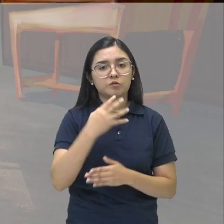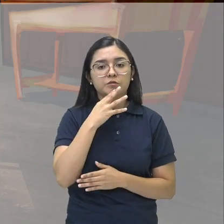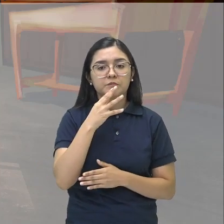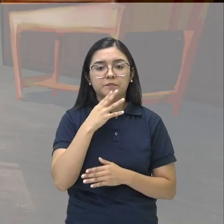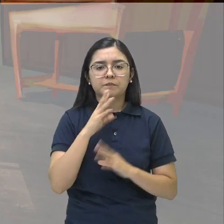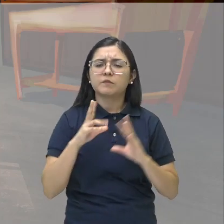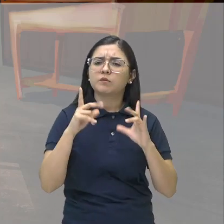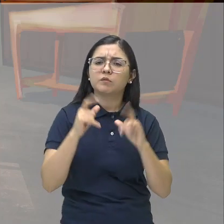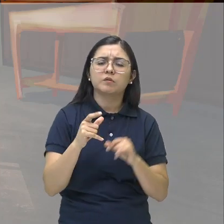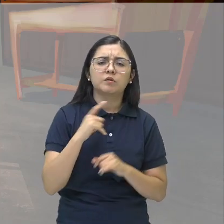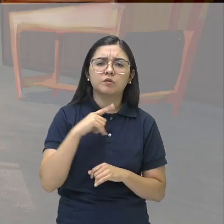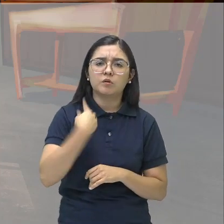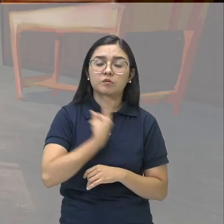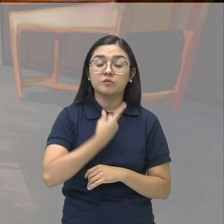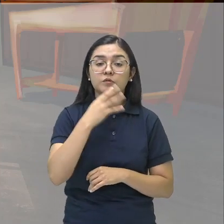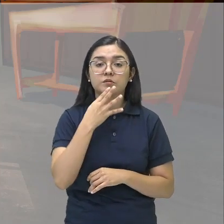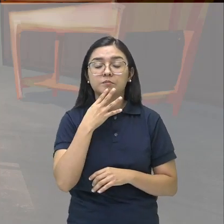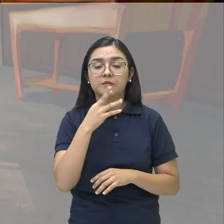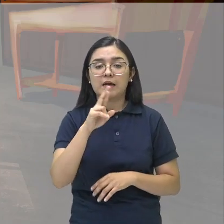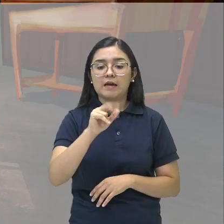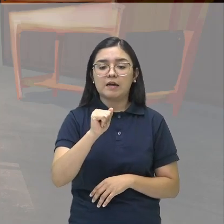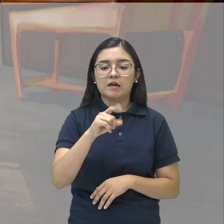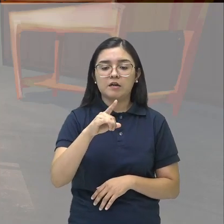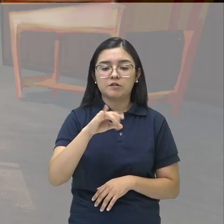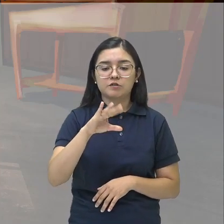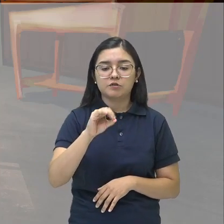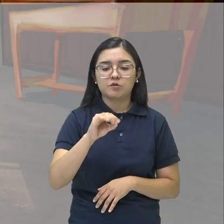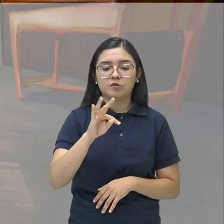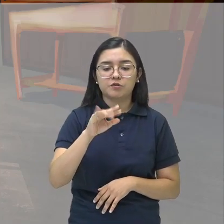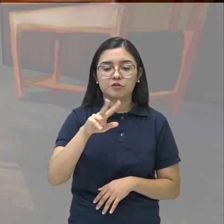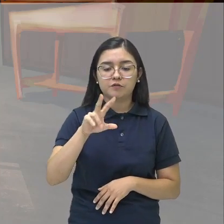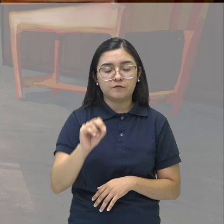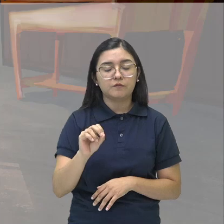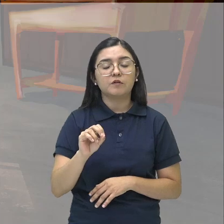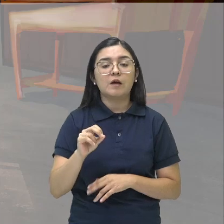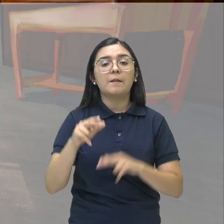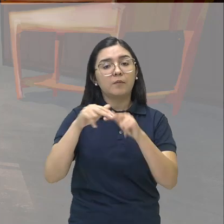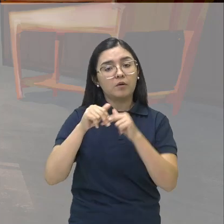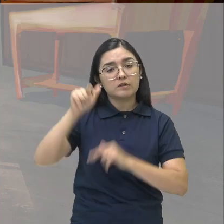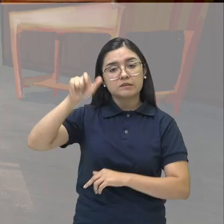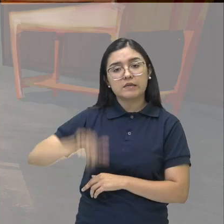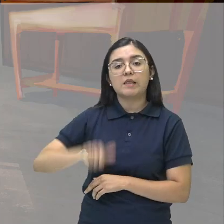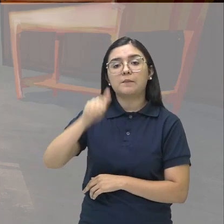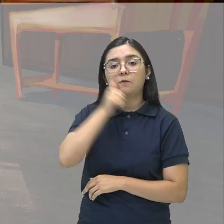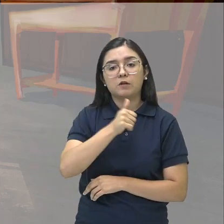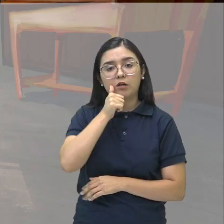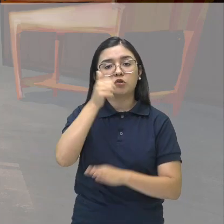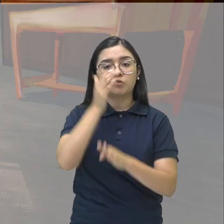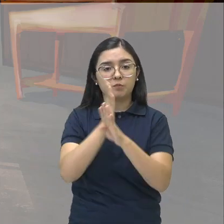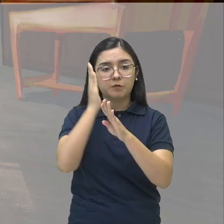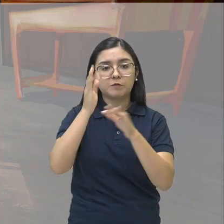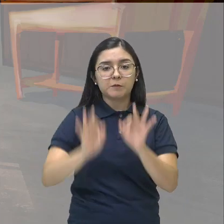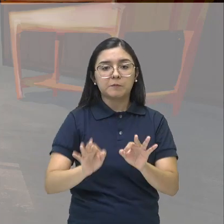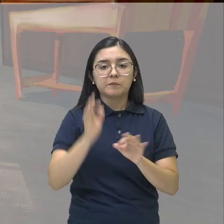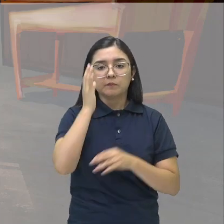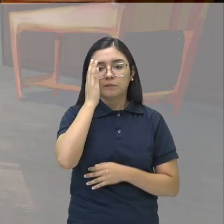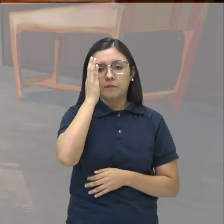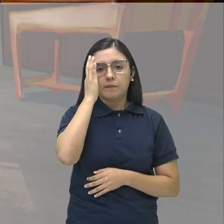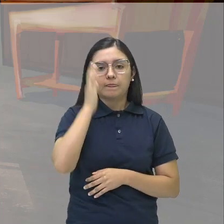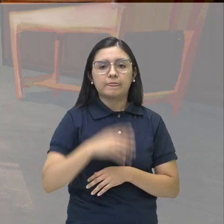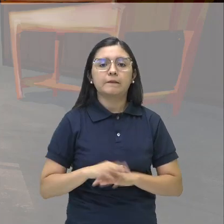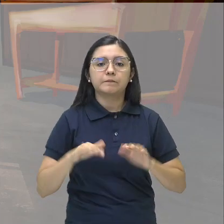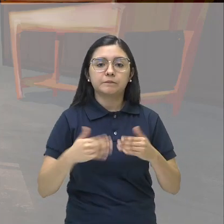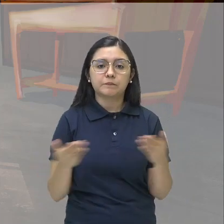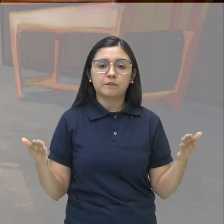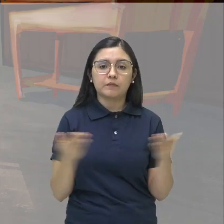do que se tem hoje, né, desse conhecimento dos elementos radioativos, a gente deve a essa personalidade, tá bom?